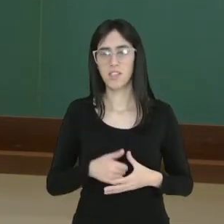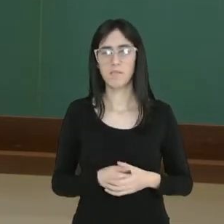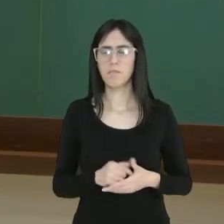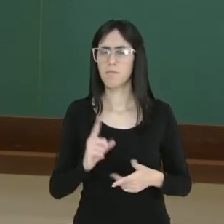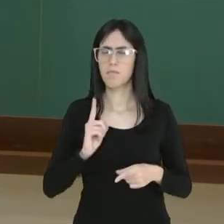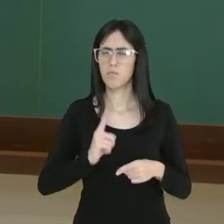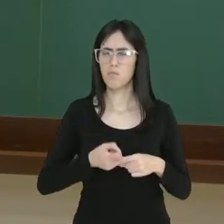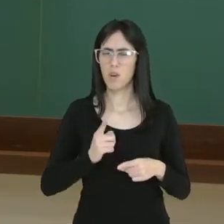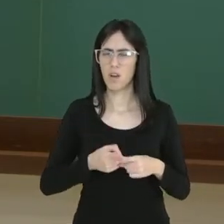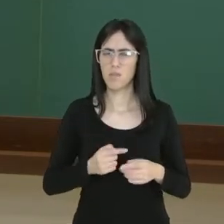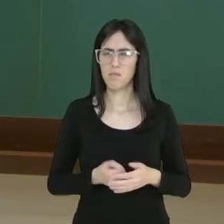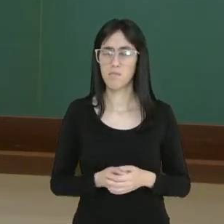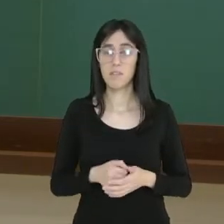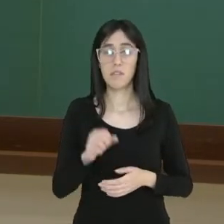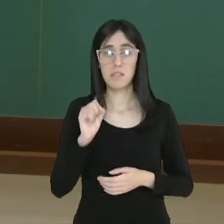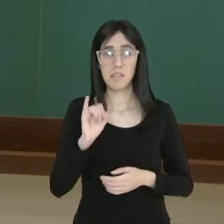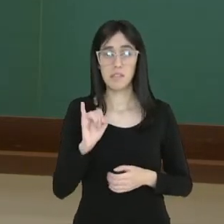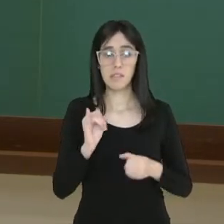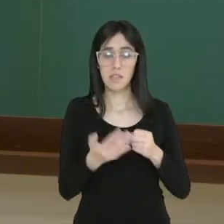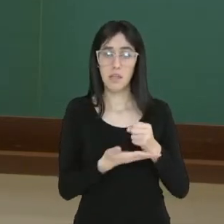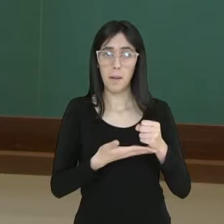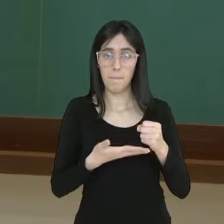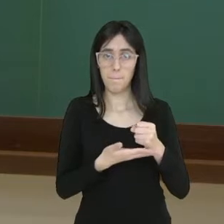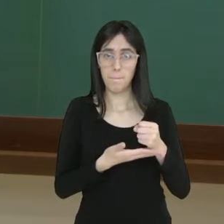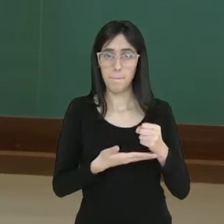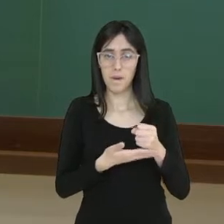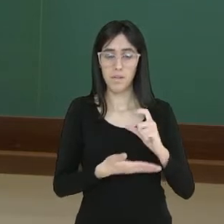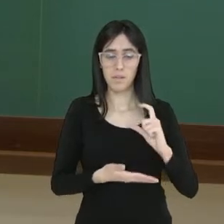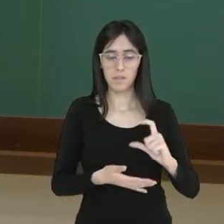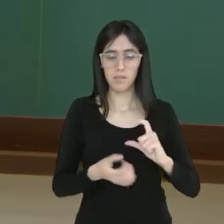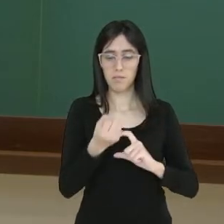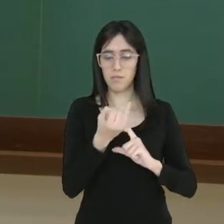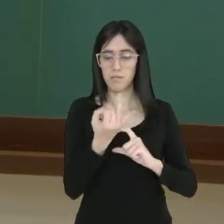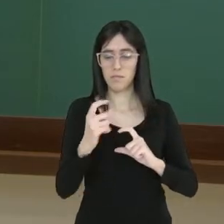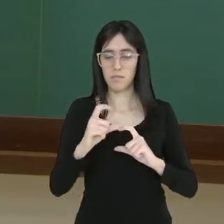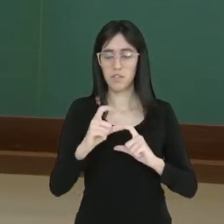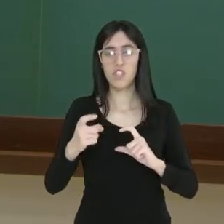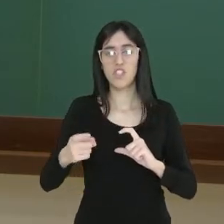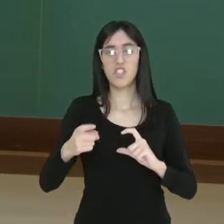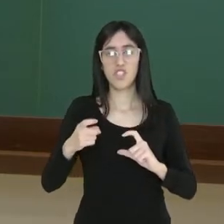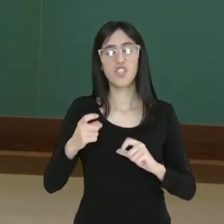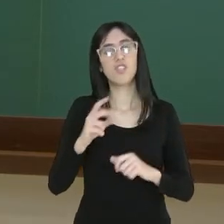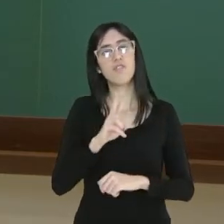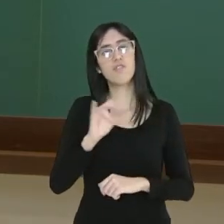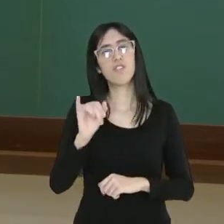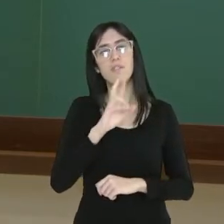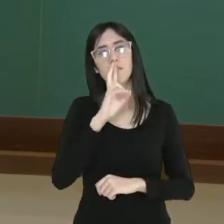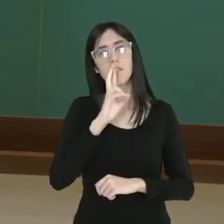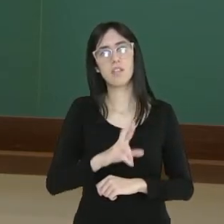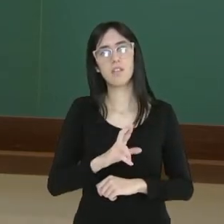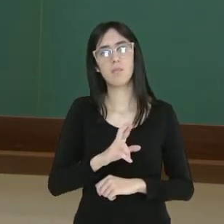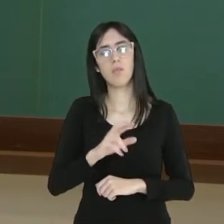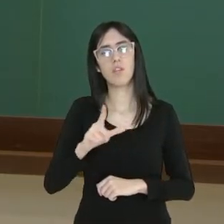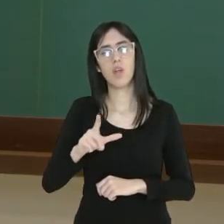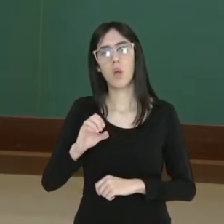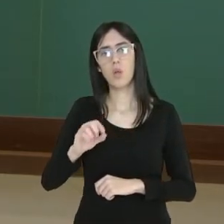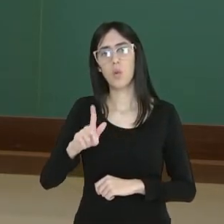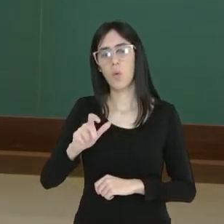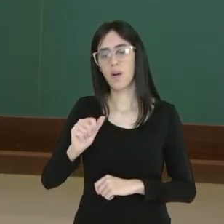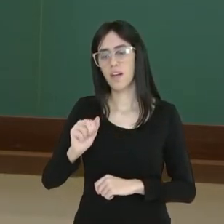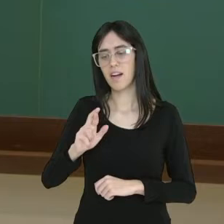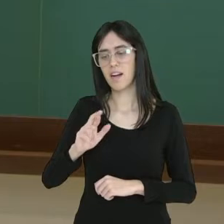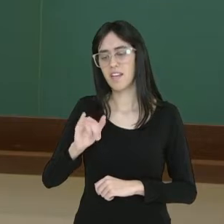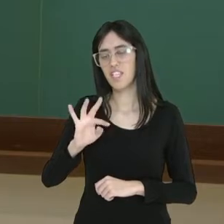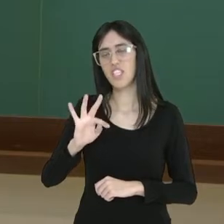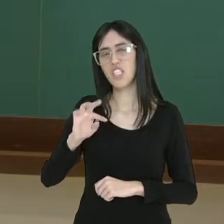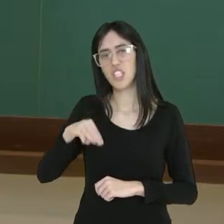quê? Porque se eu pegar a minha base, elevar ao expoente x, vai resultar no logaritmando. Então,